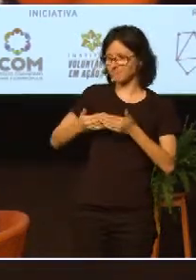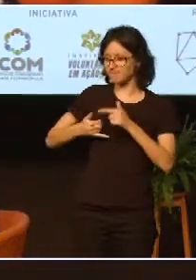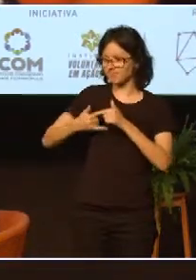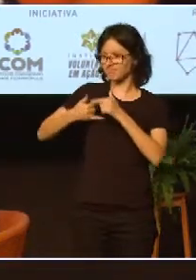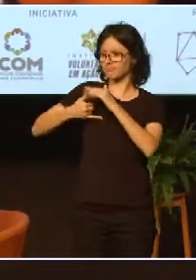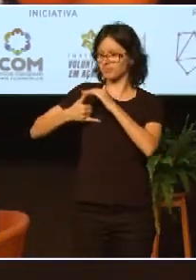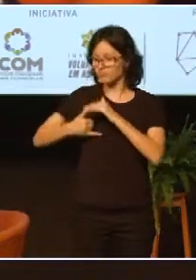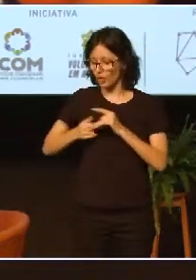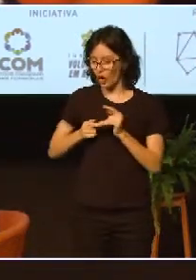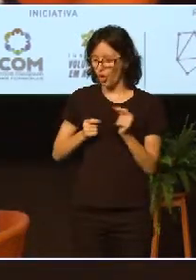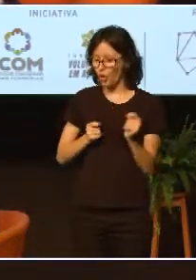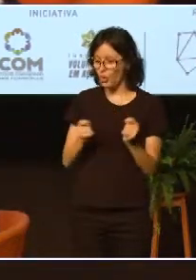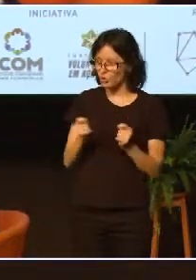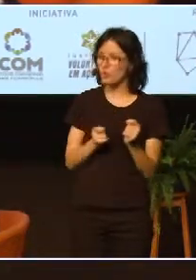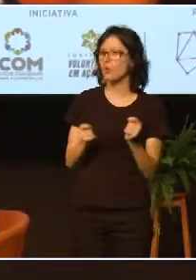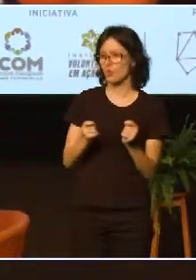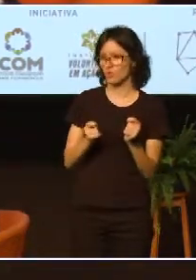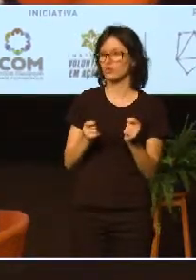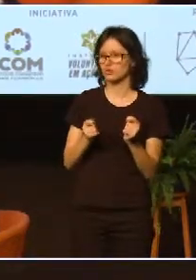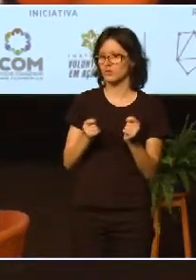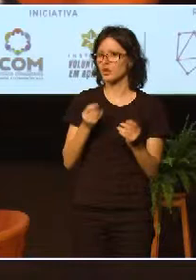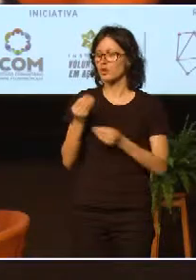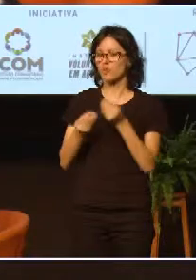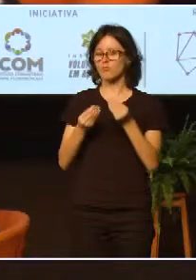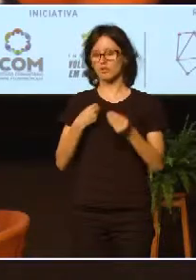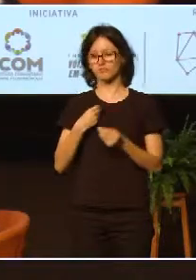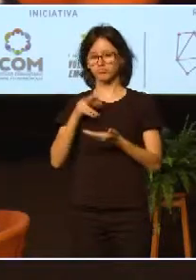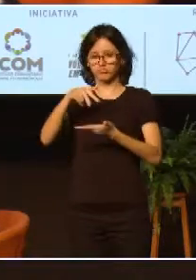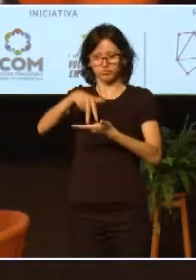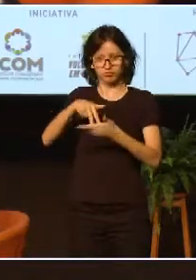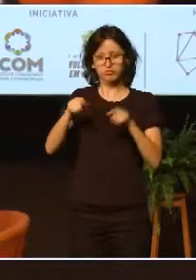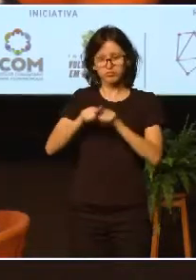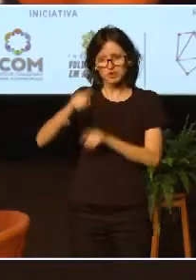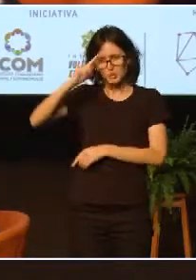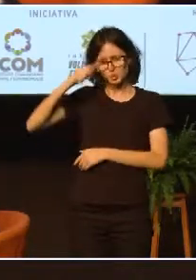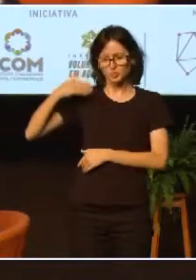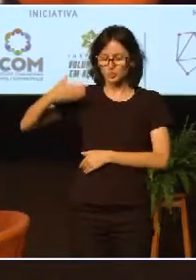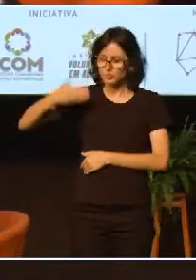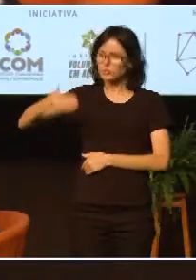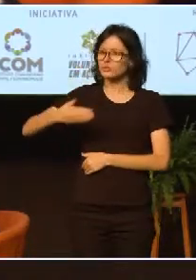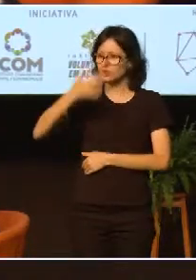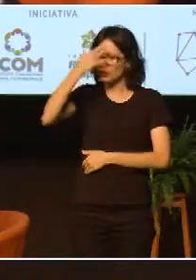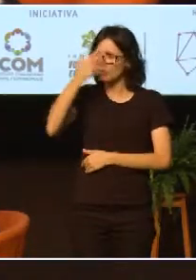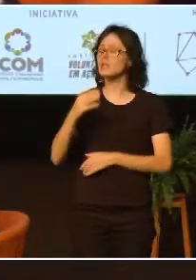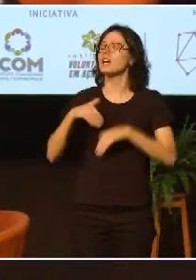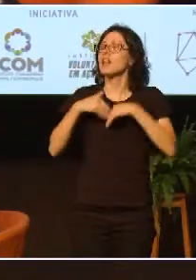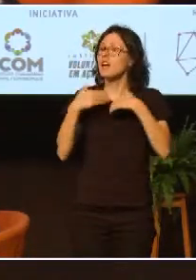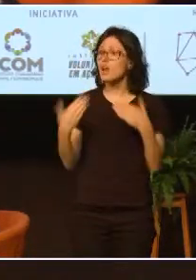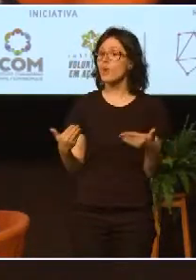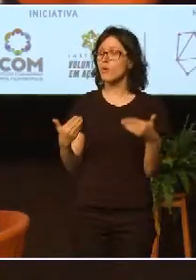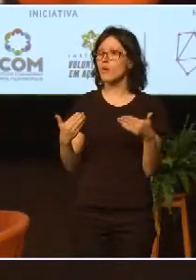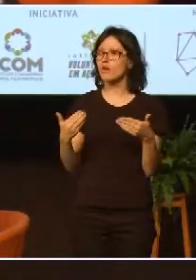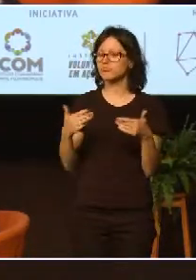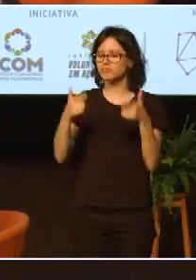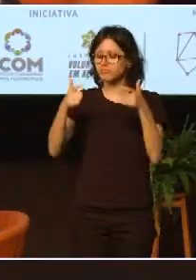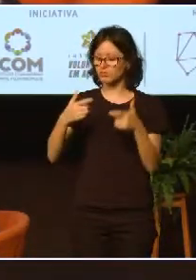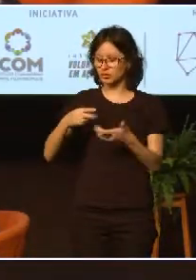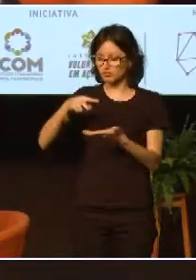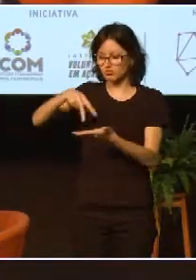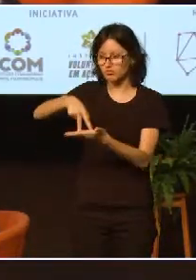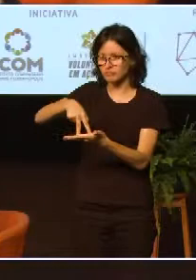diariamente. Né? É como que você se coloca numa posição de compreender qual é aonde que você